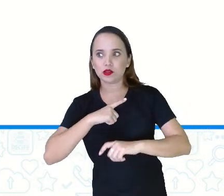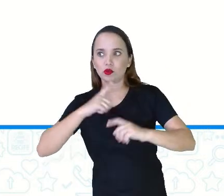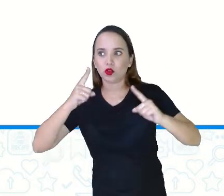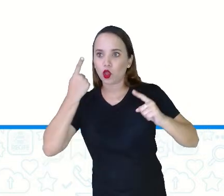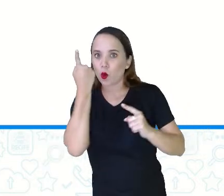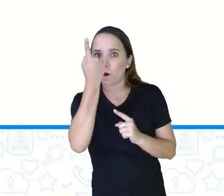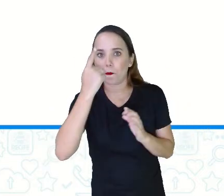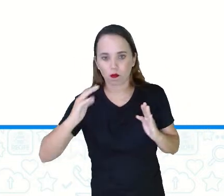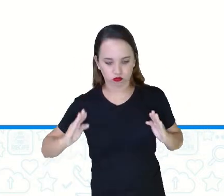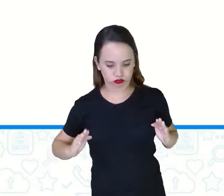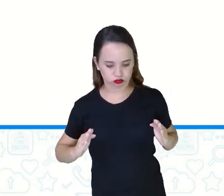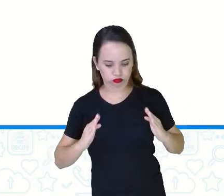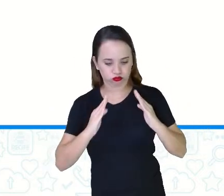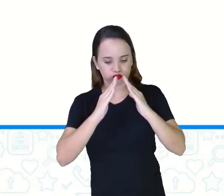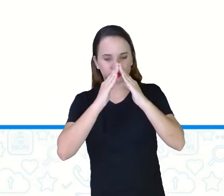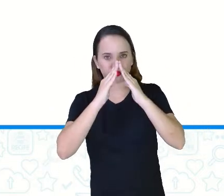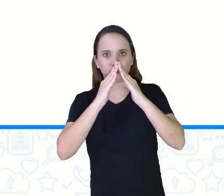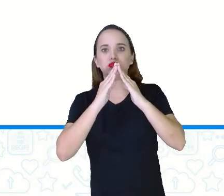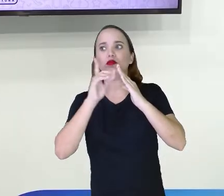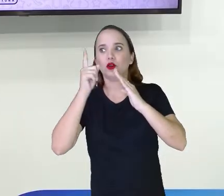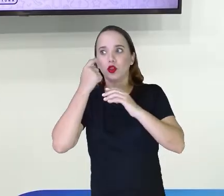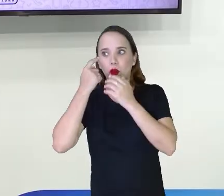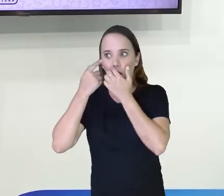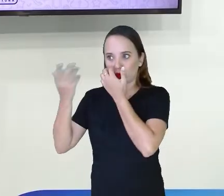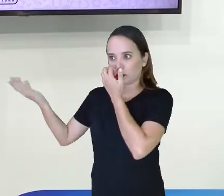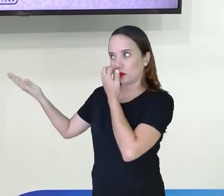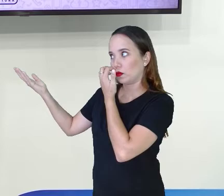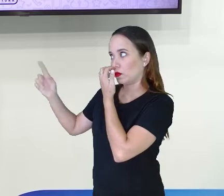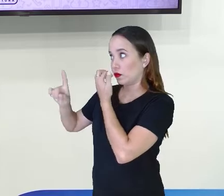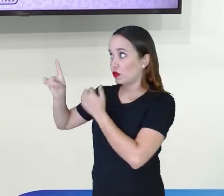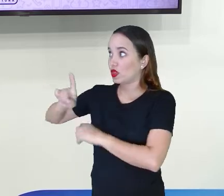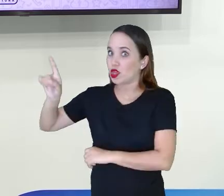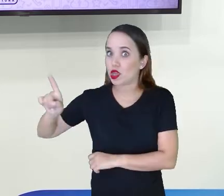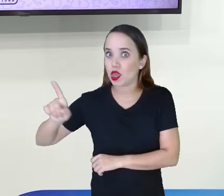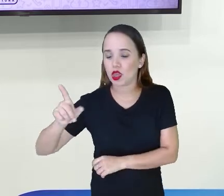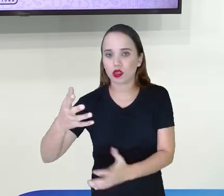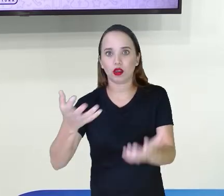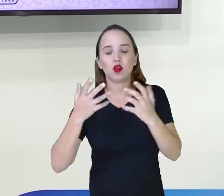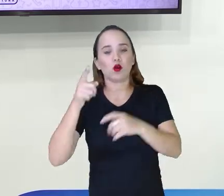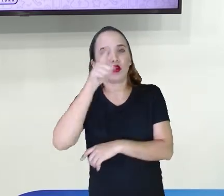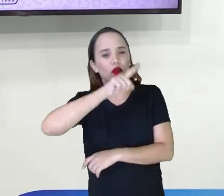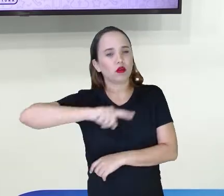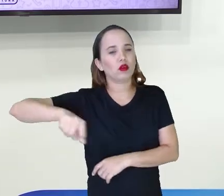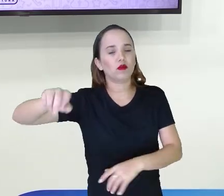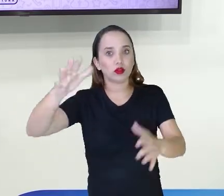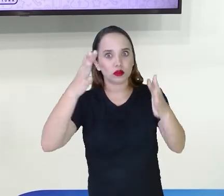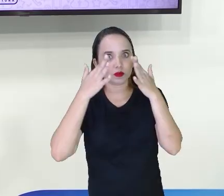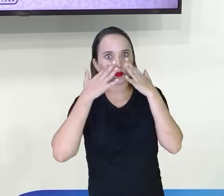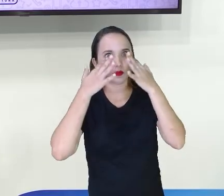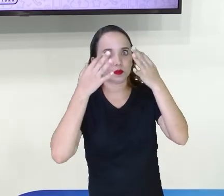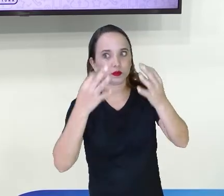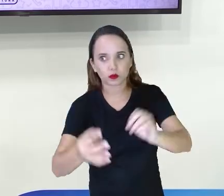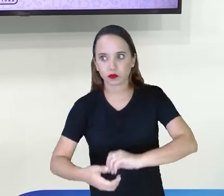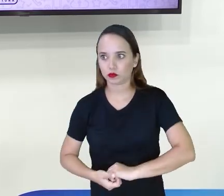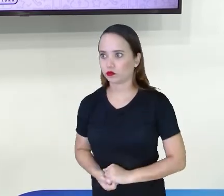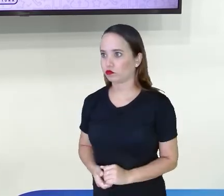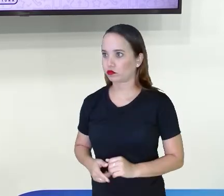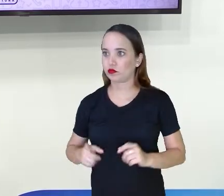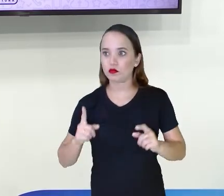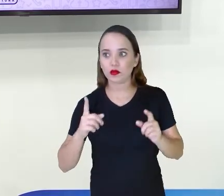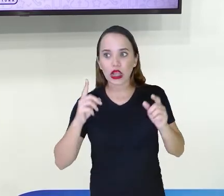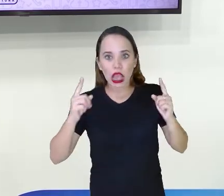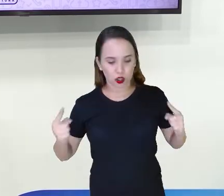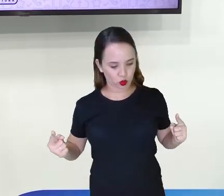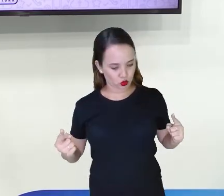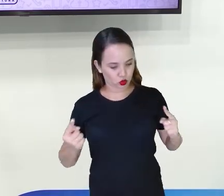vértice em comum. E é esse vértice que eu quero que você preste atenção. As arestas que